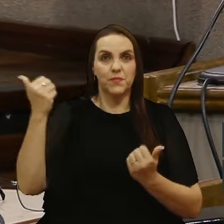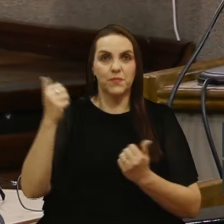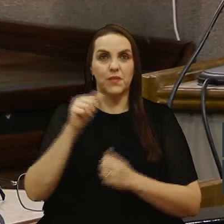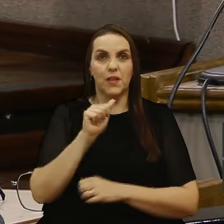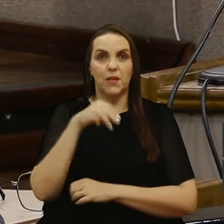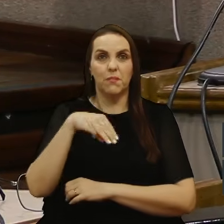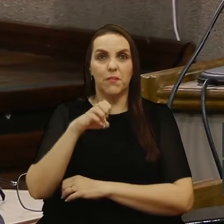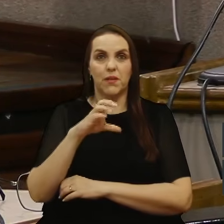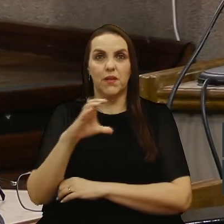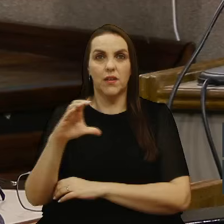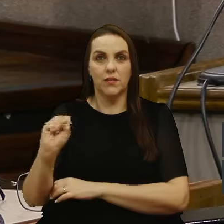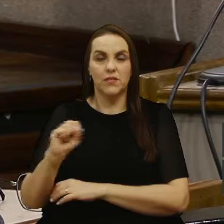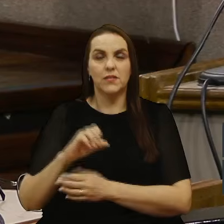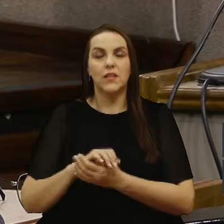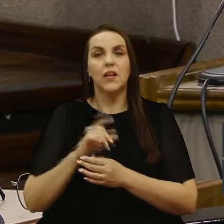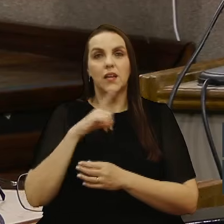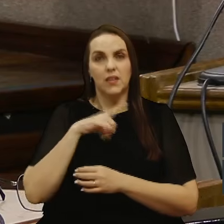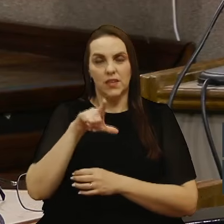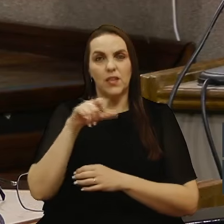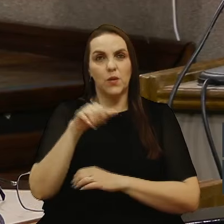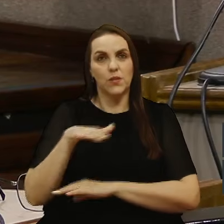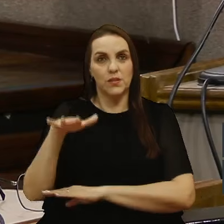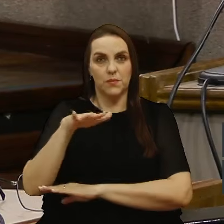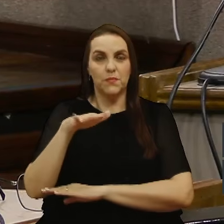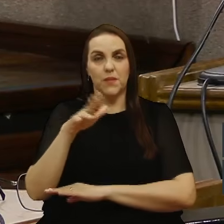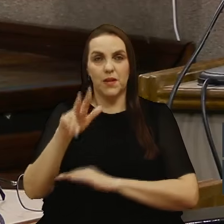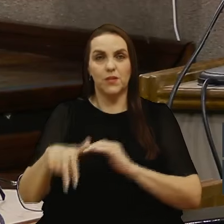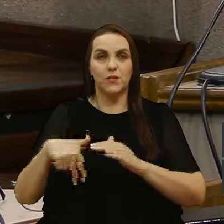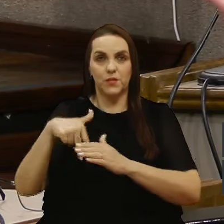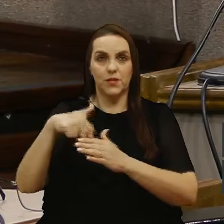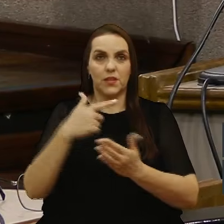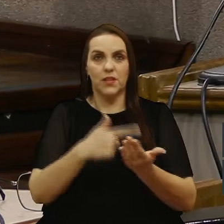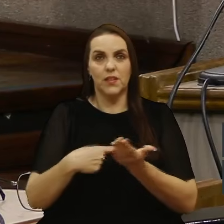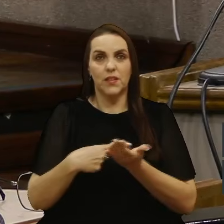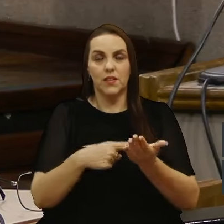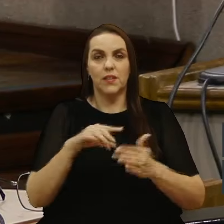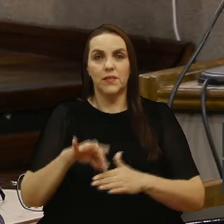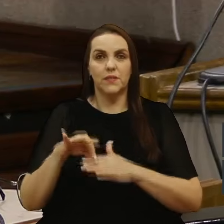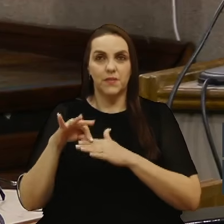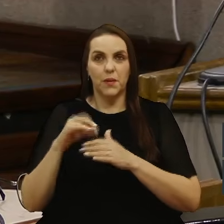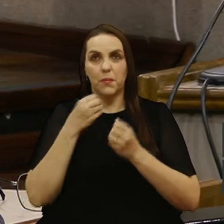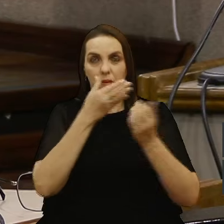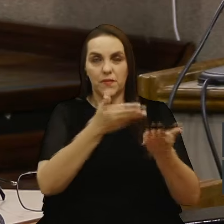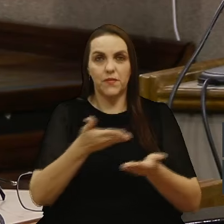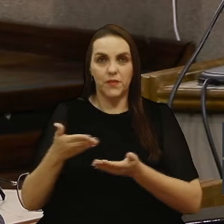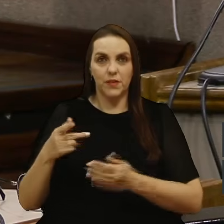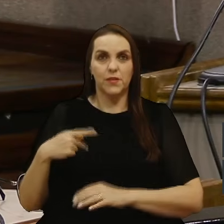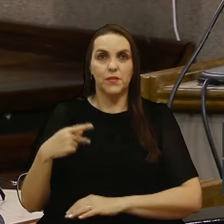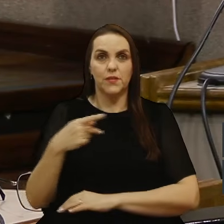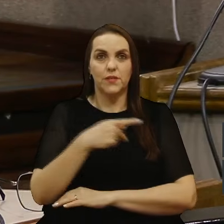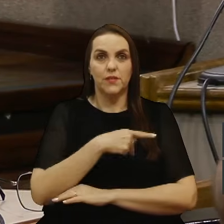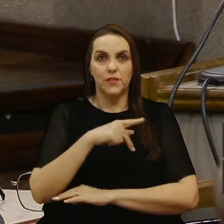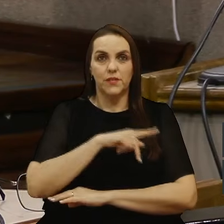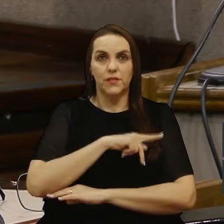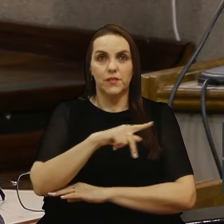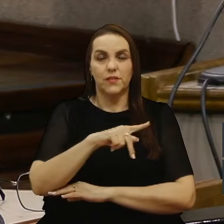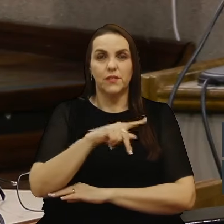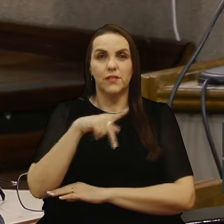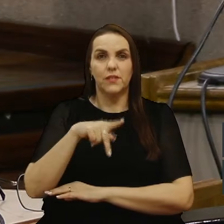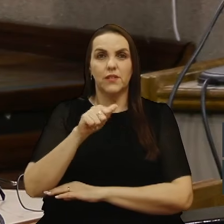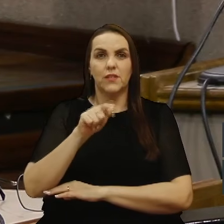que estão aqui com nós hoje, vão ter o espaço de liderança. Quero dar boas-vindas na pessoa do pastor presidente, pastor